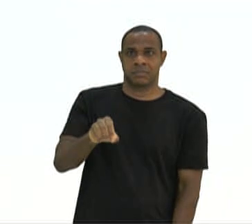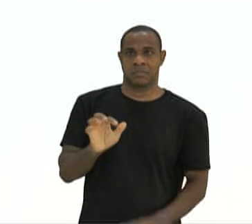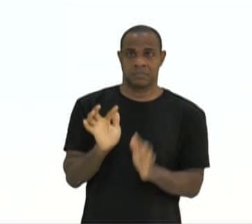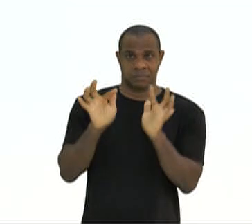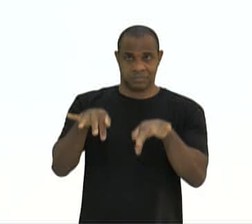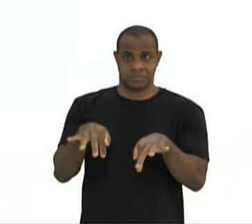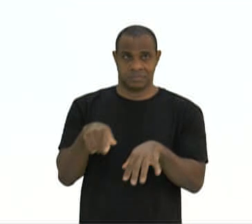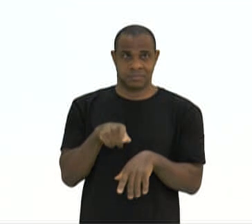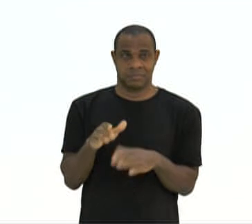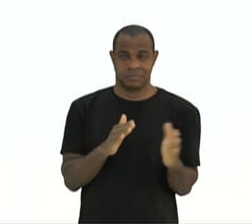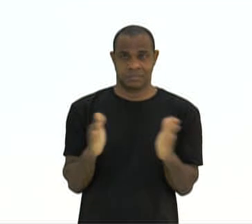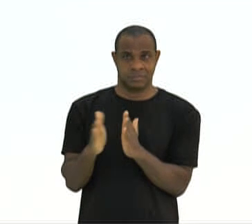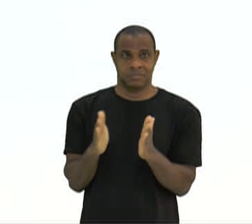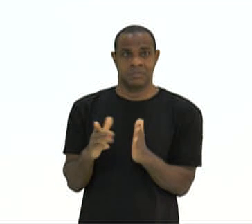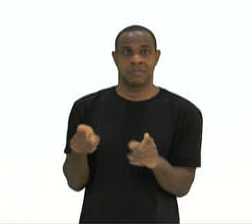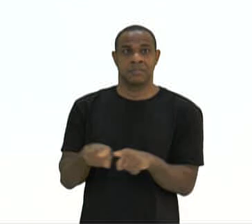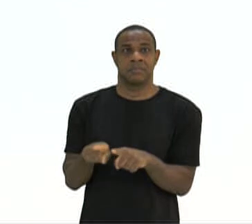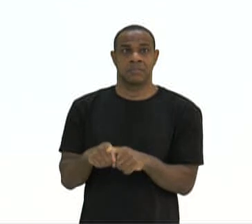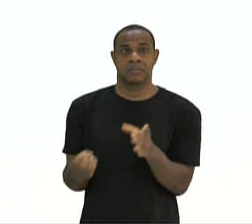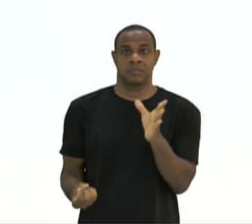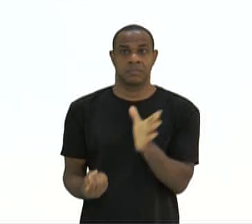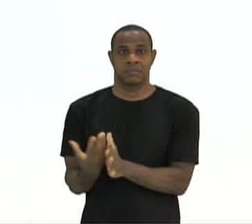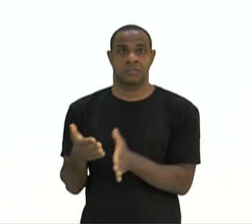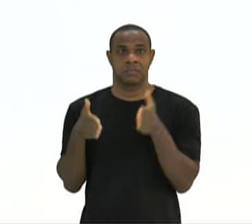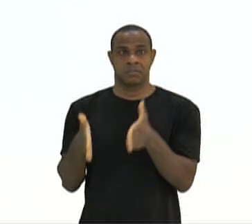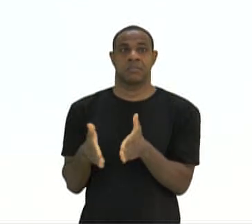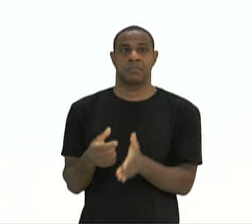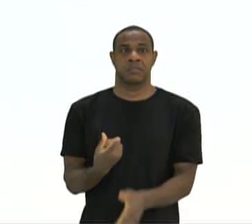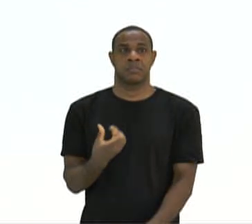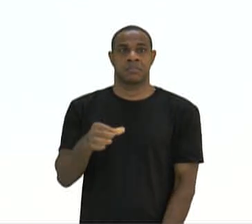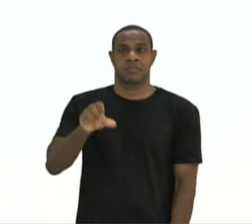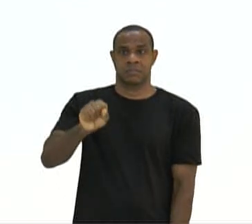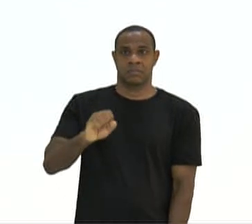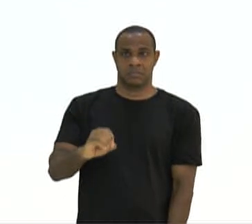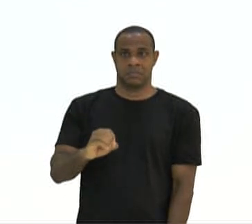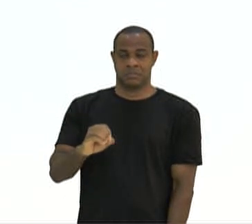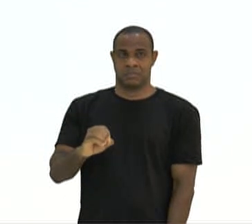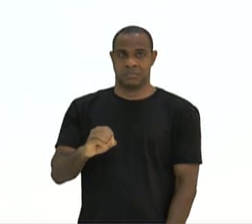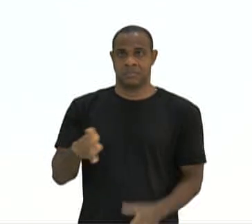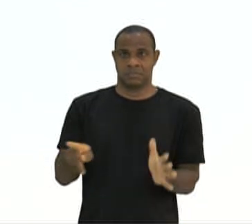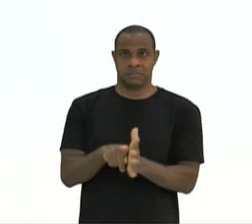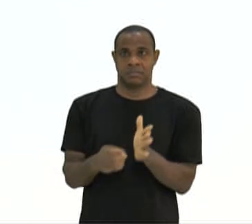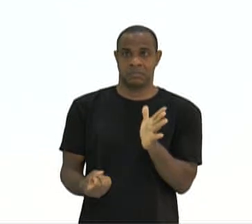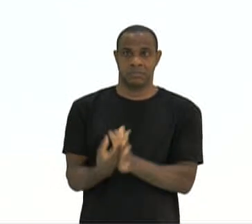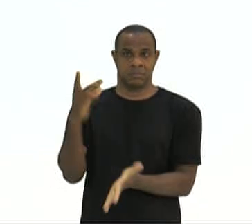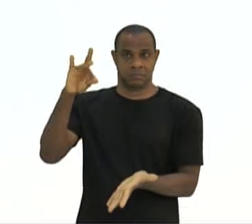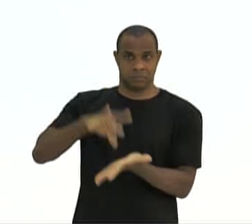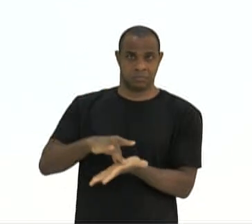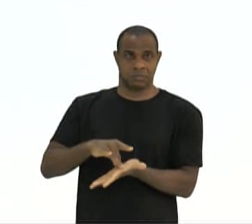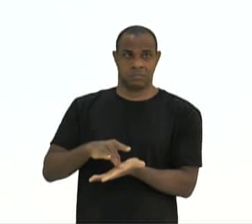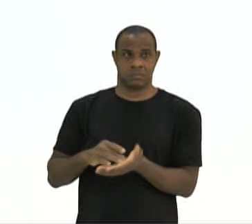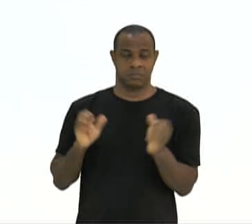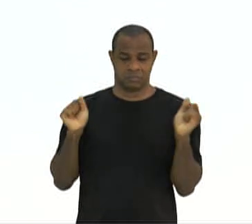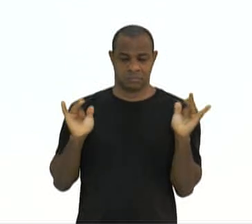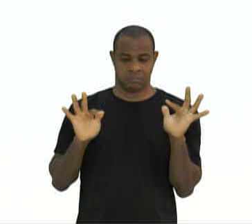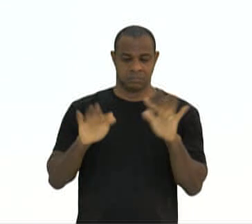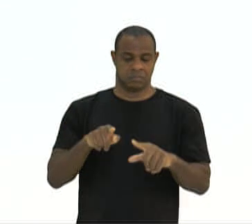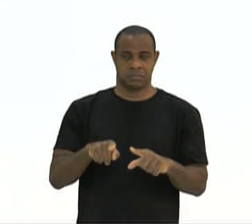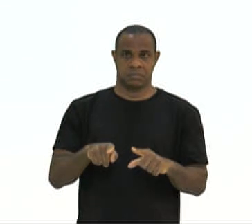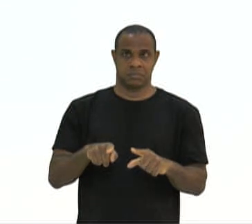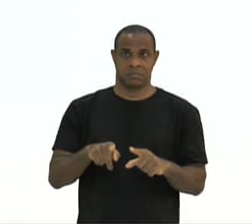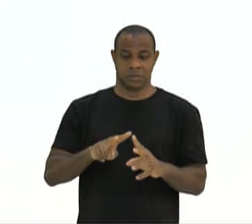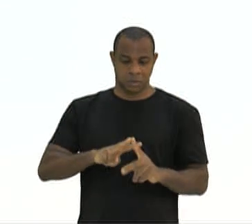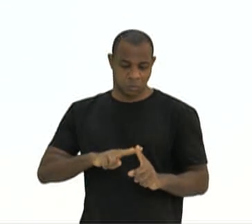1970, né? E se intensificou ali em 1980, em que a população urbana já era o dobro da